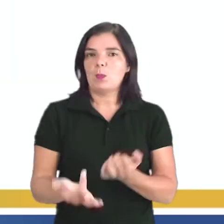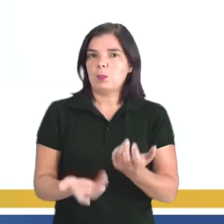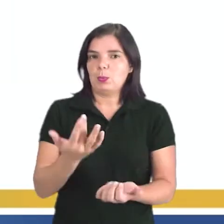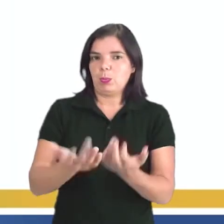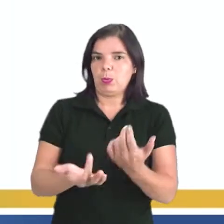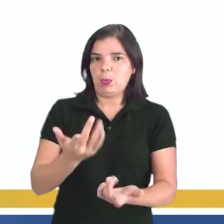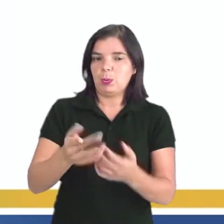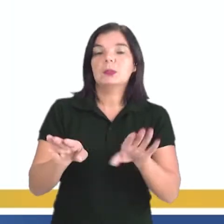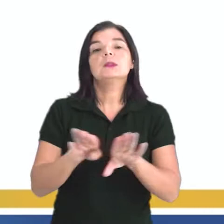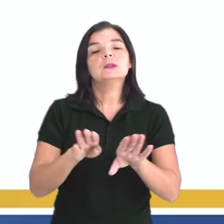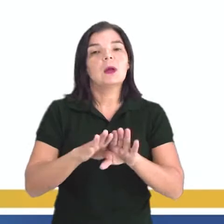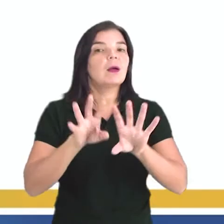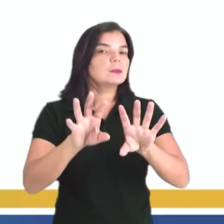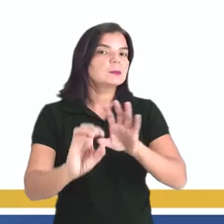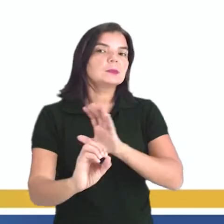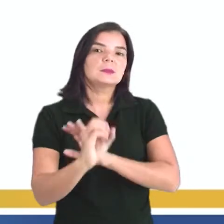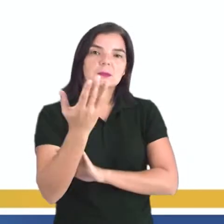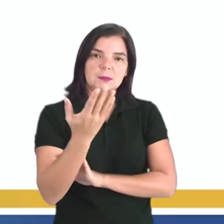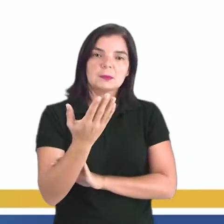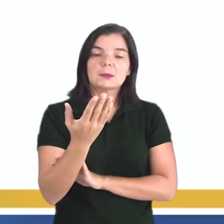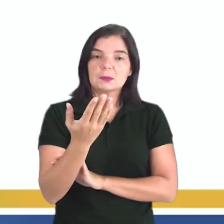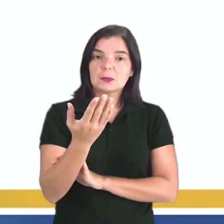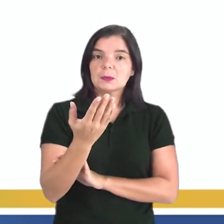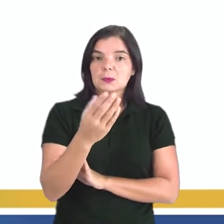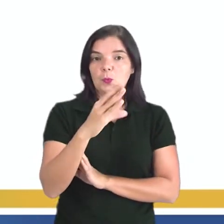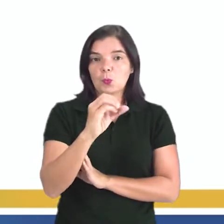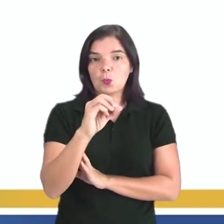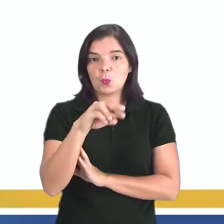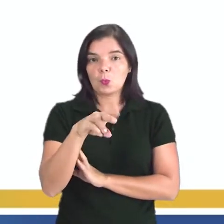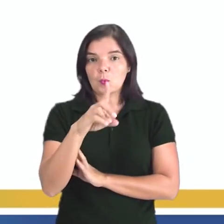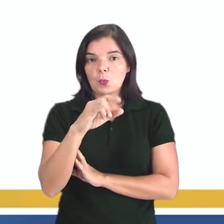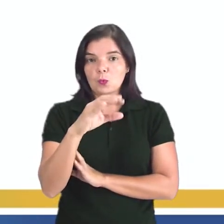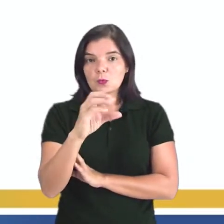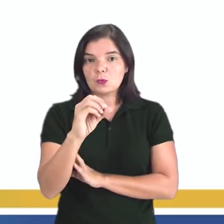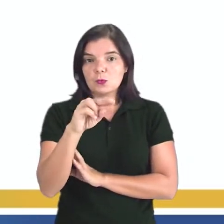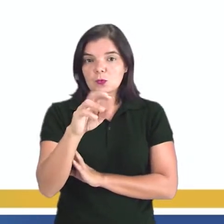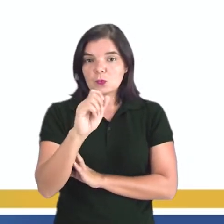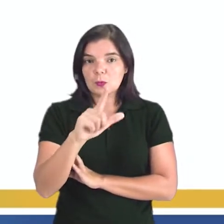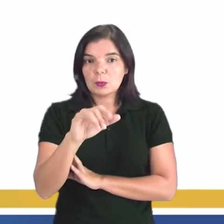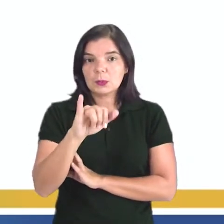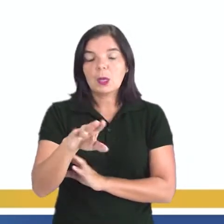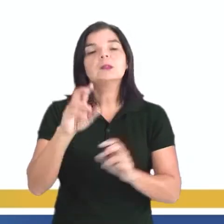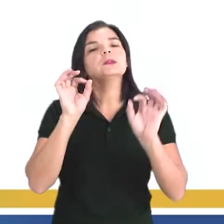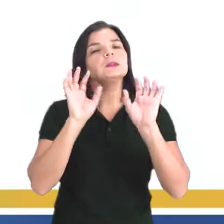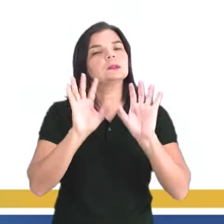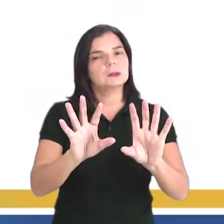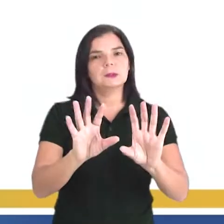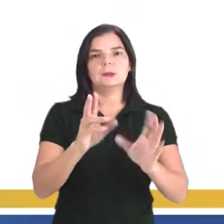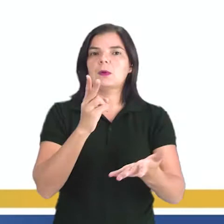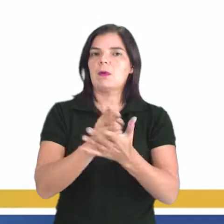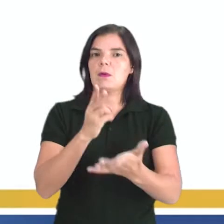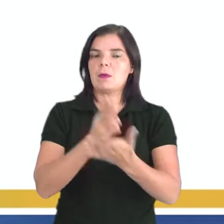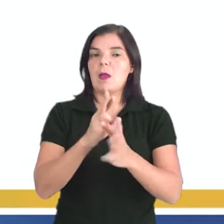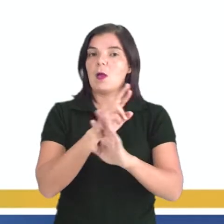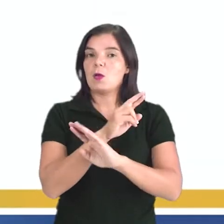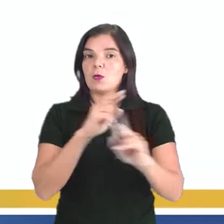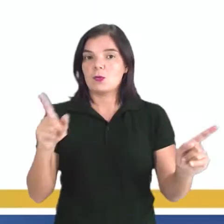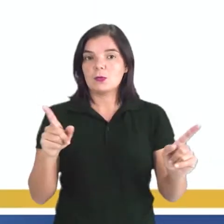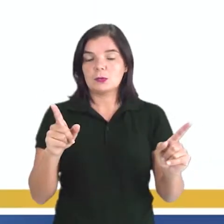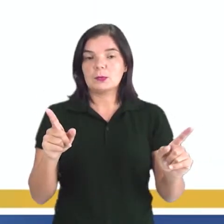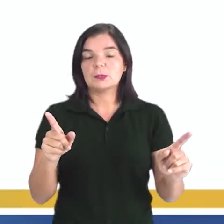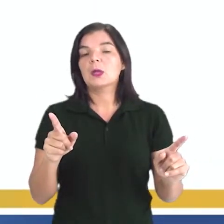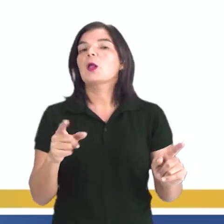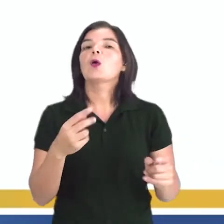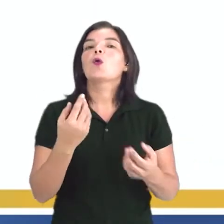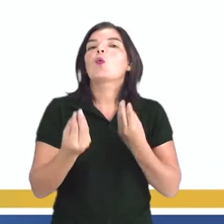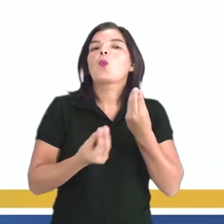ferve. Então, é assim que acontece as nossas condicionais. Todas as condicionais vão funcionar dessa mesma forma. A diferença vai ser a